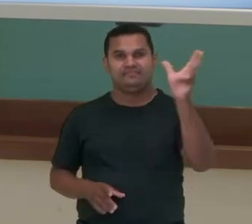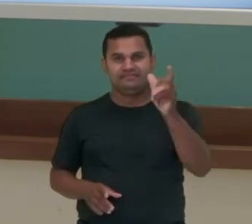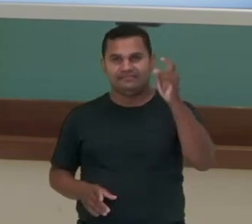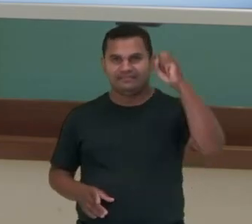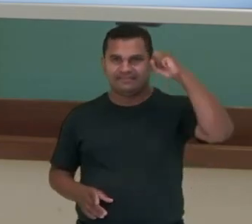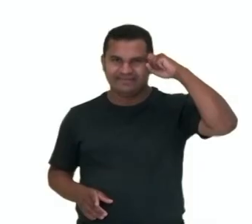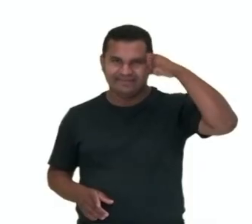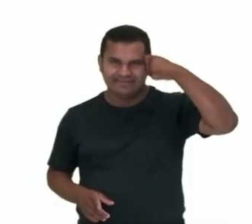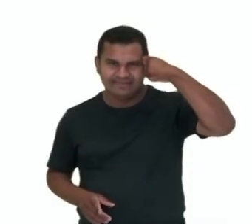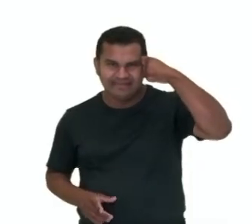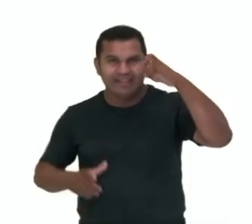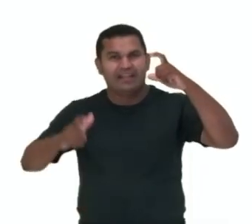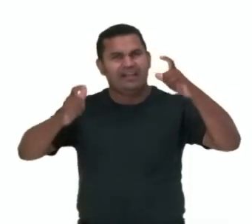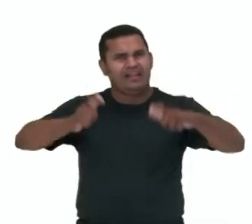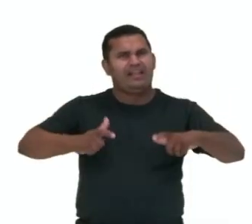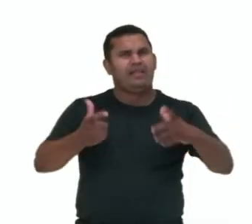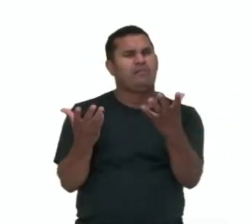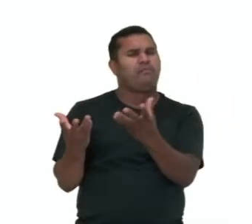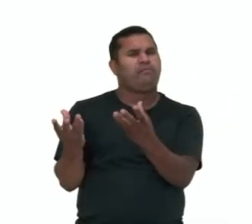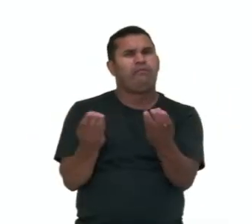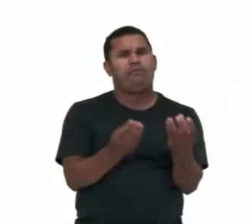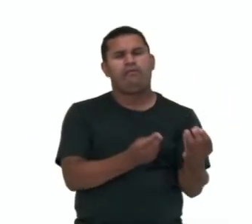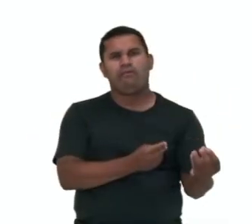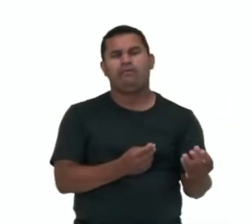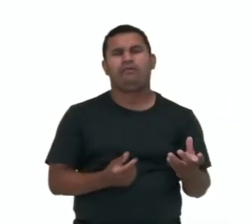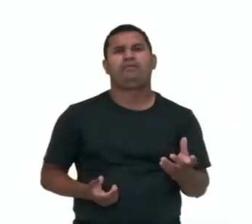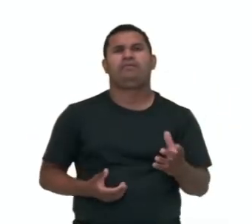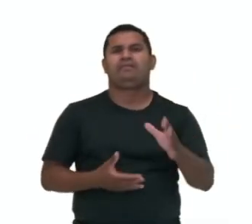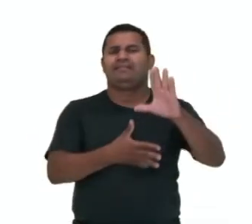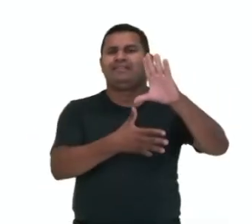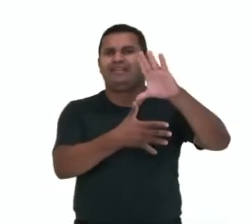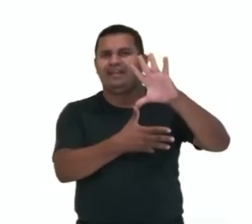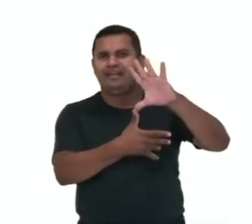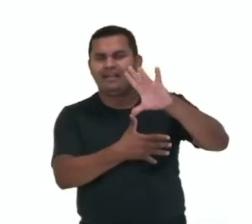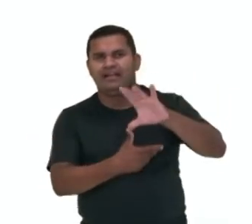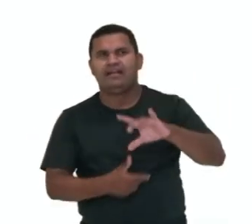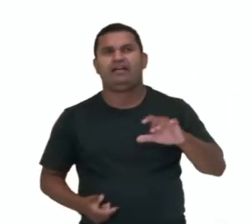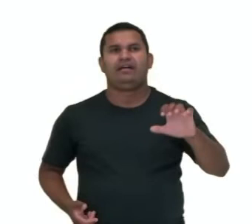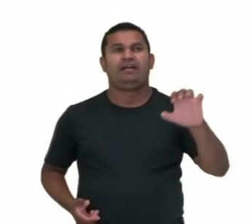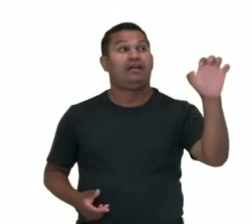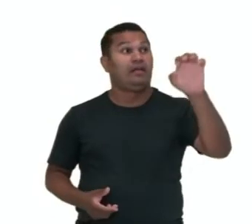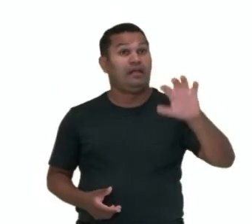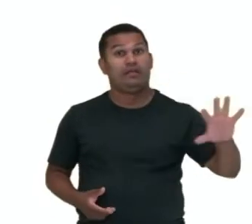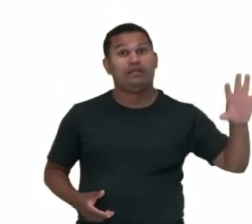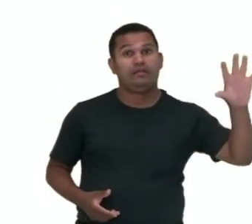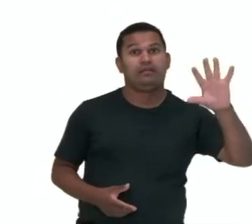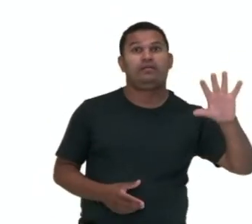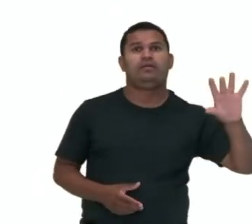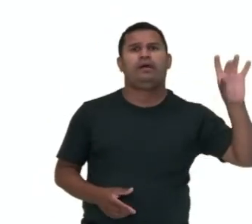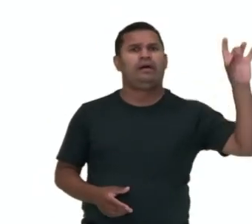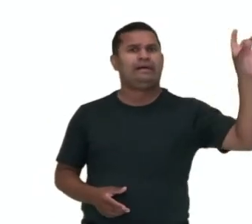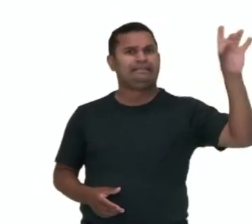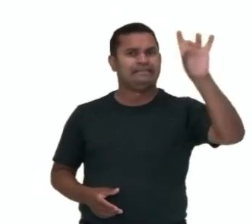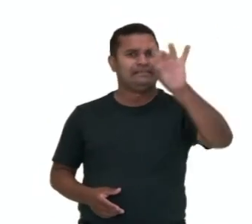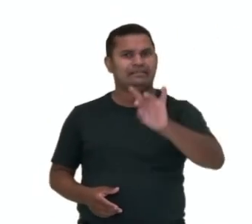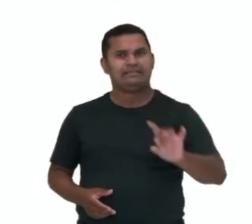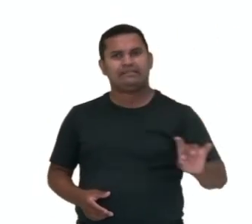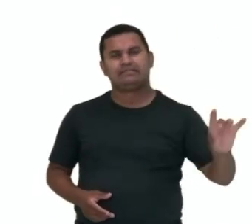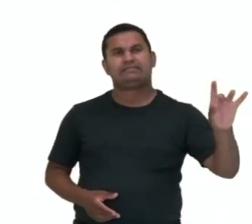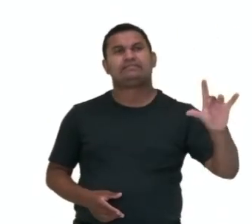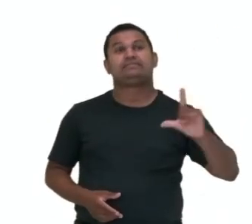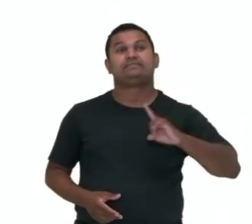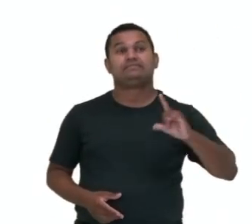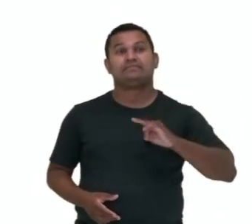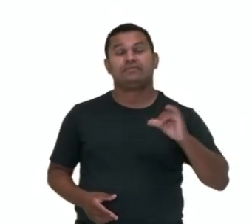continente africano, no continente europeu, na América, em várias partes, ou seja, a importância, né? Algumas são